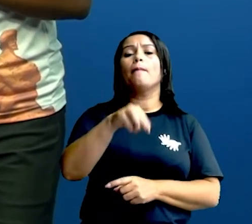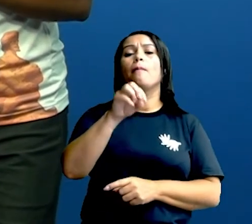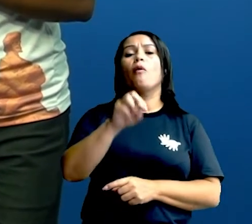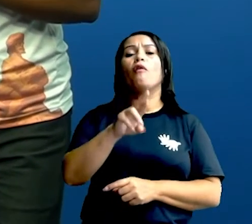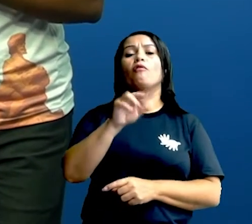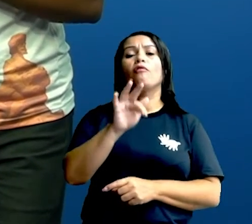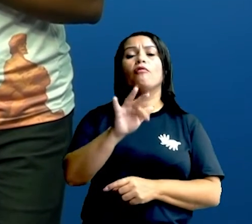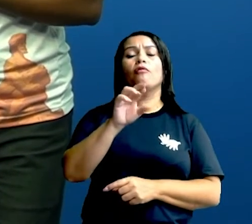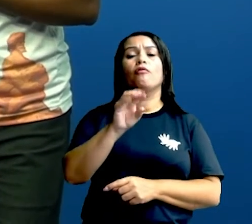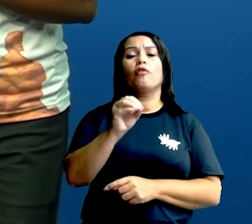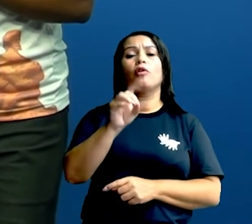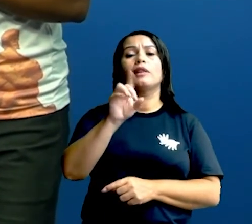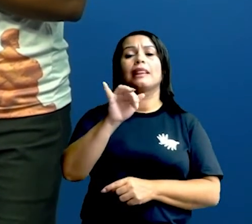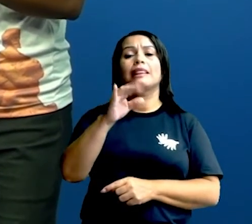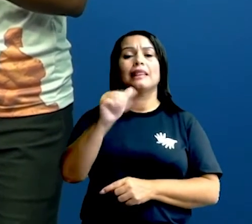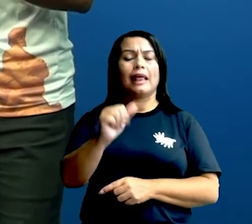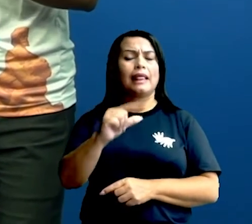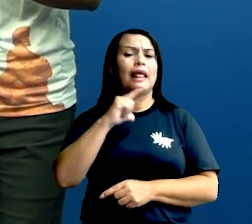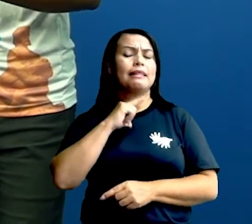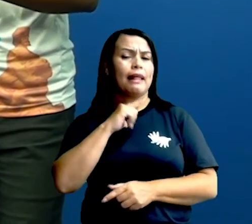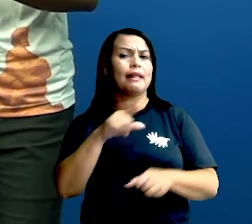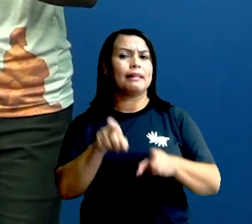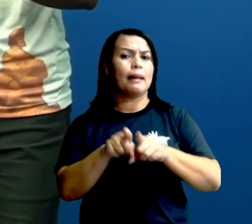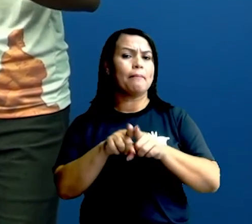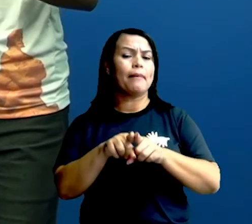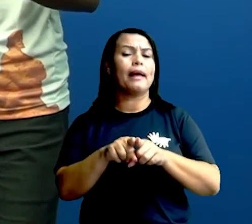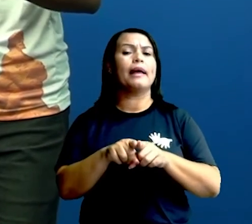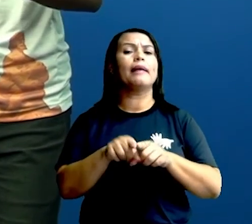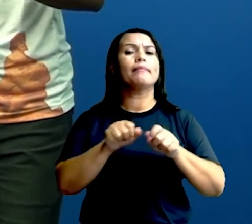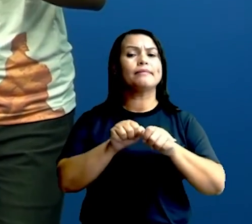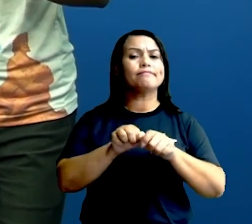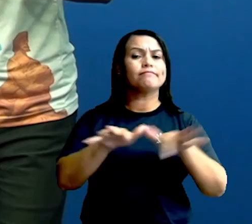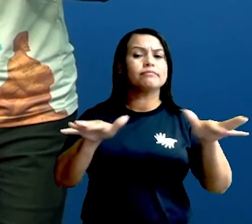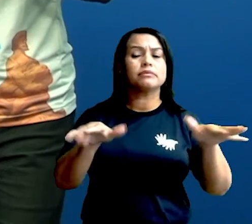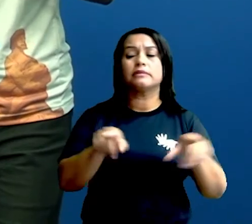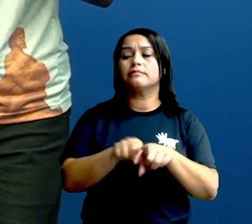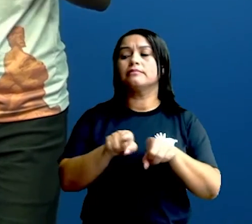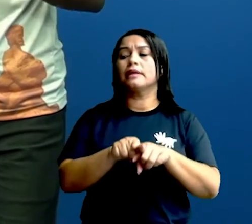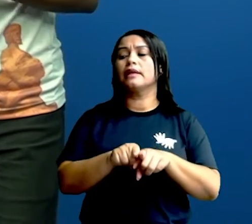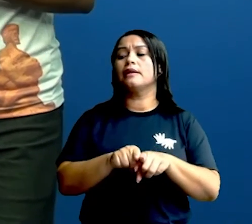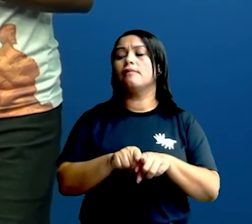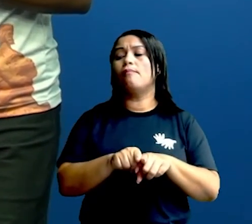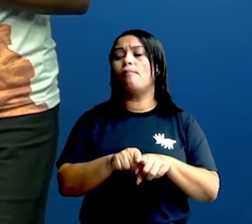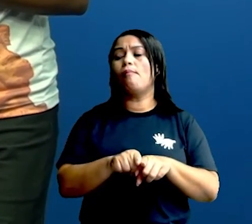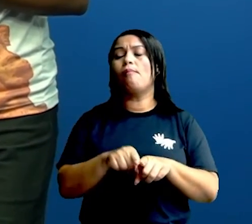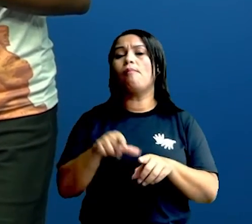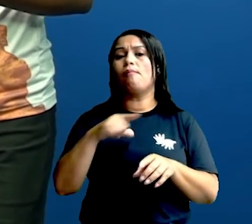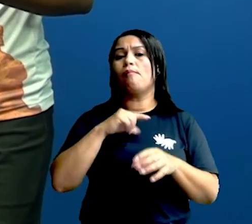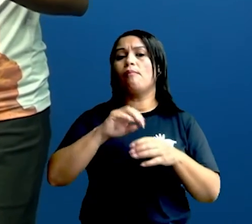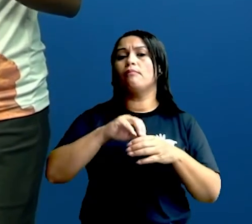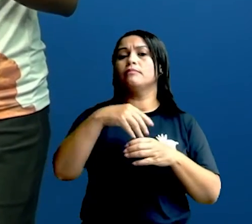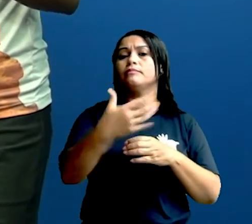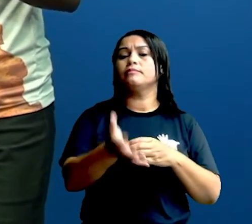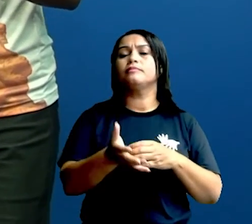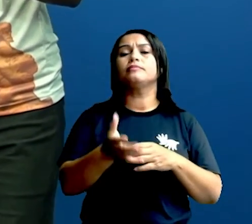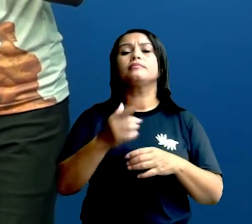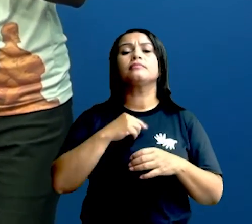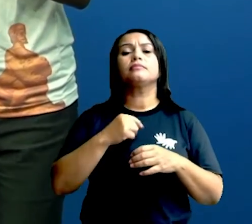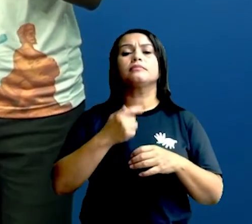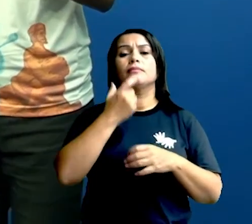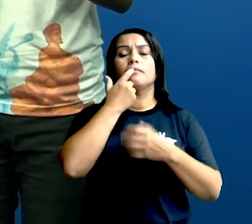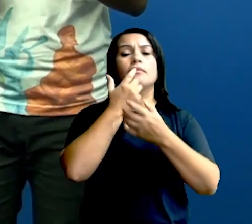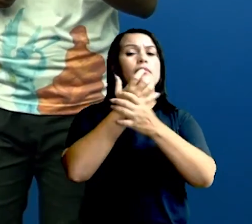feminino no mesmo indivíduo. E a fecundação, como todos os seres marinhos, é uma fecundação externa. O seu